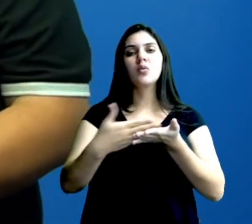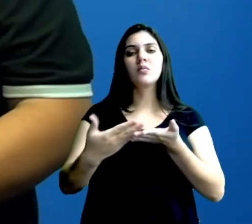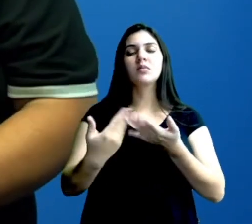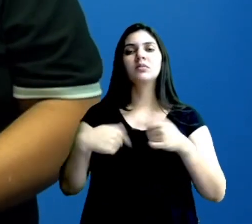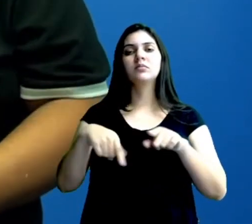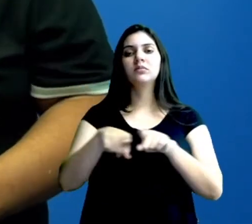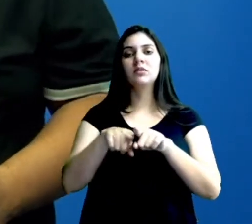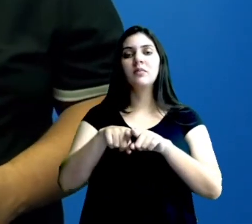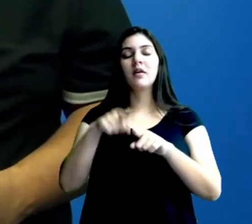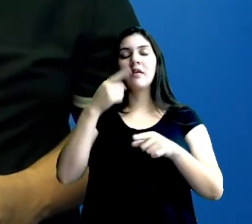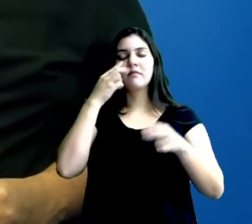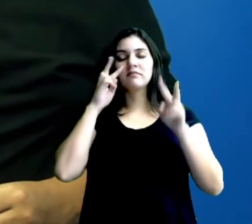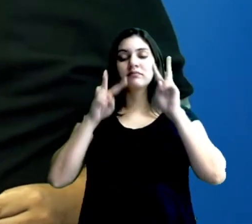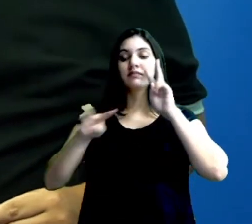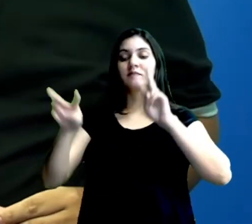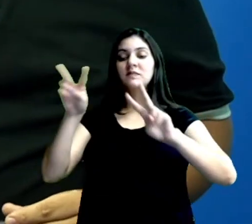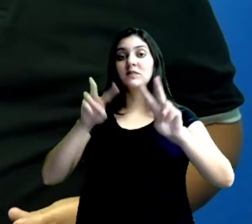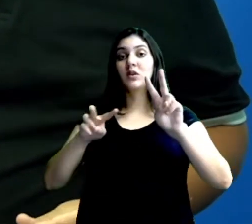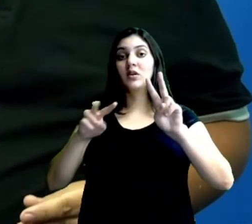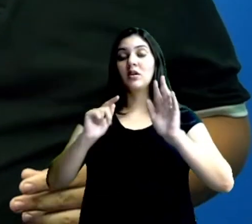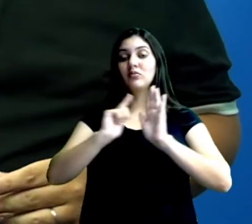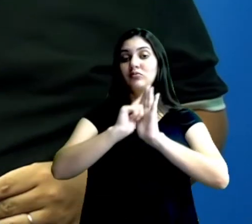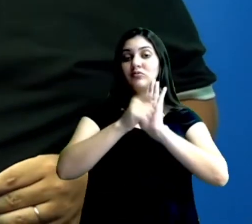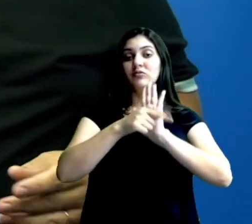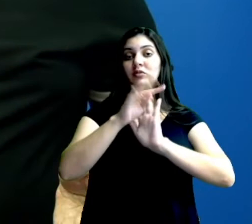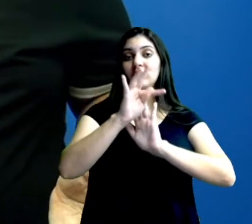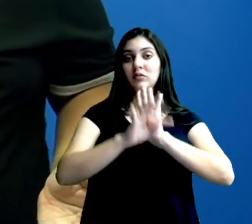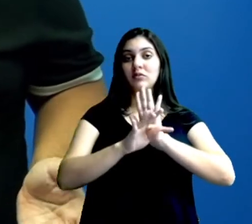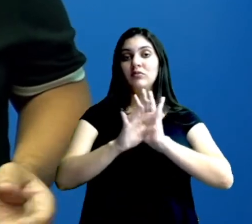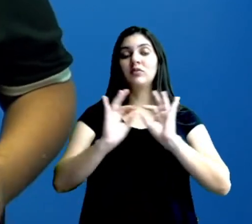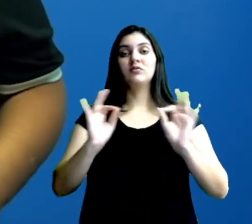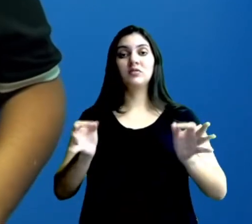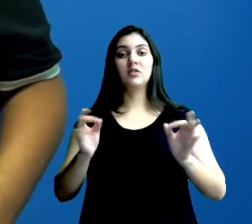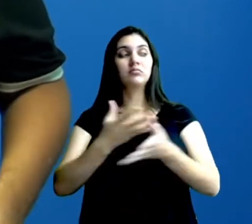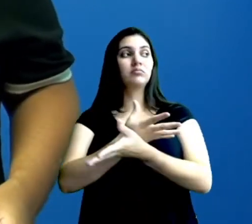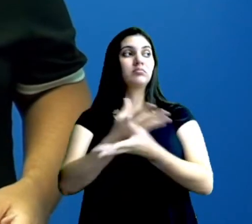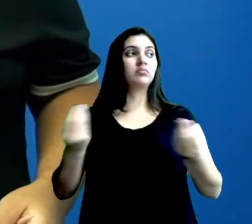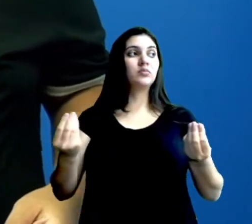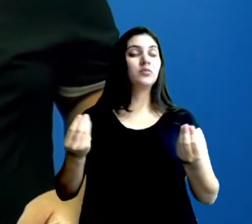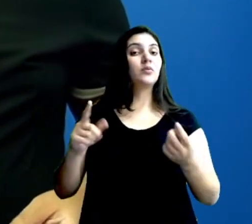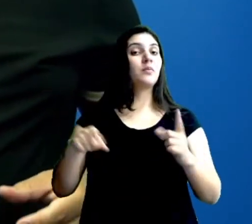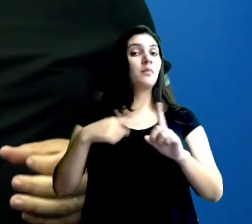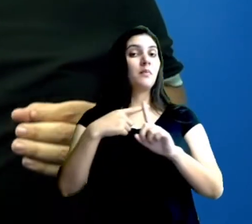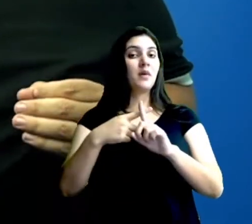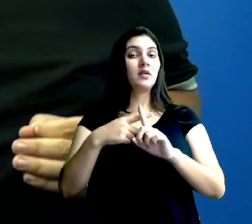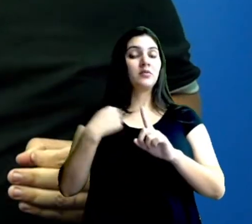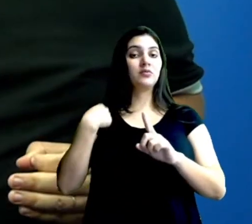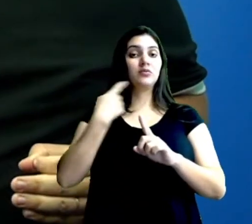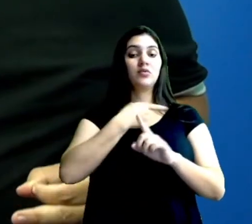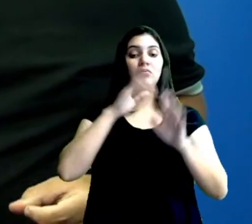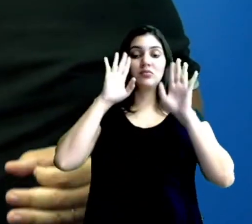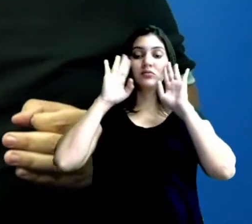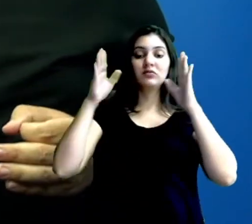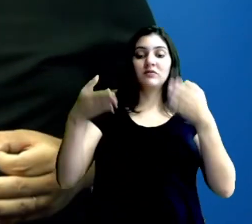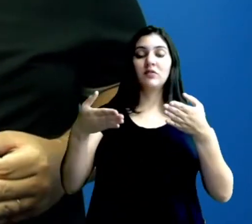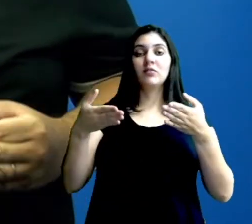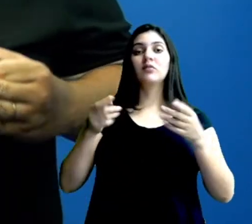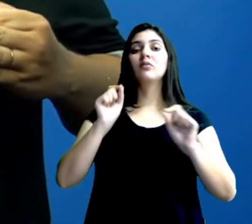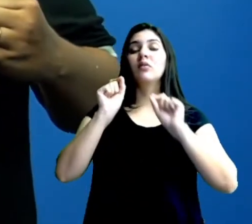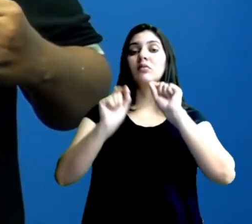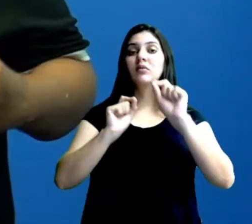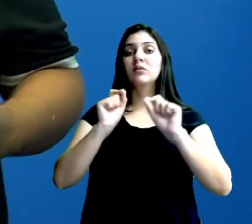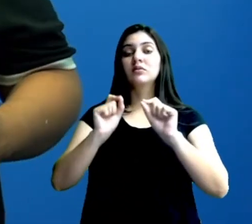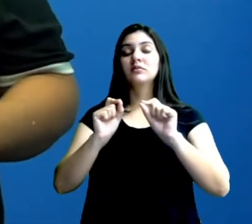começamos a colocar o pé nos gêneros textuais, né? Que são muitos. Mas o nosso foco